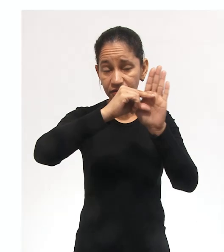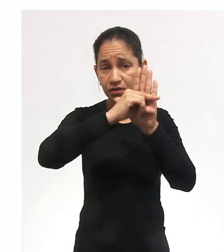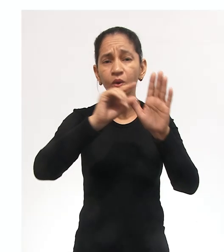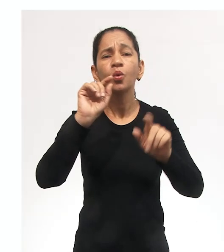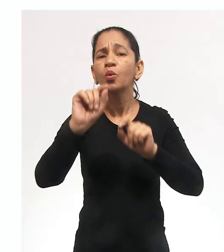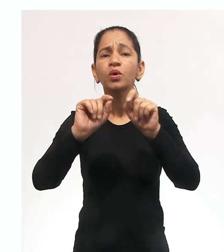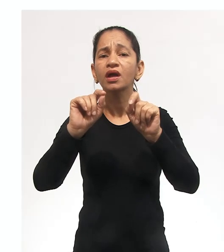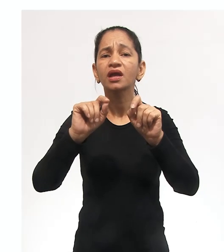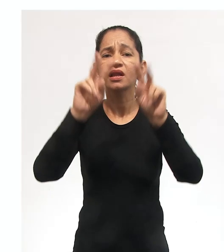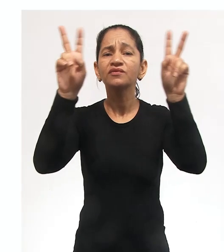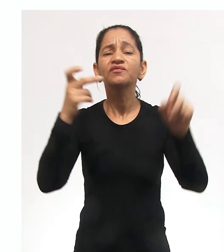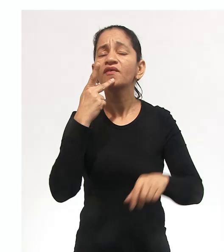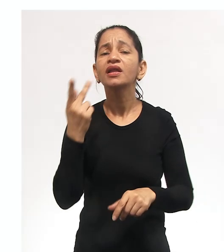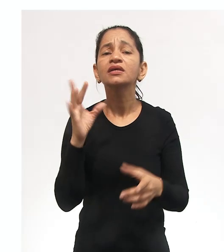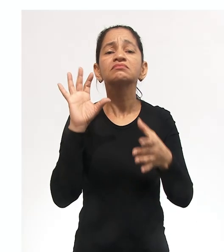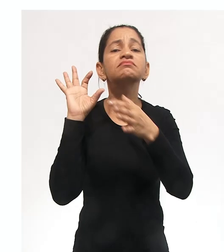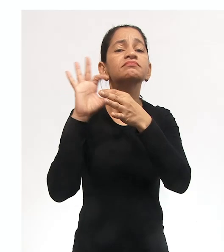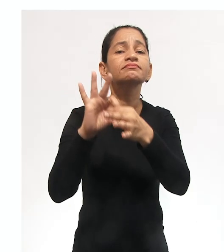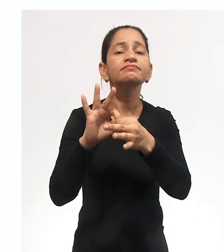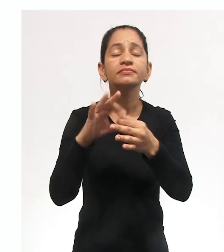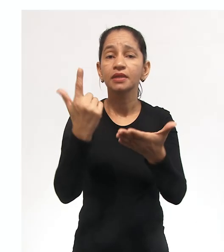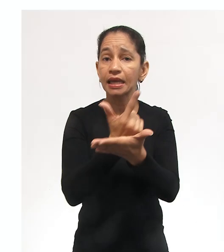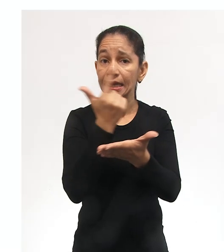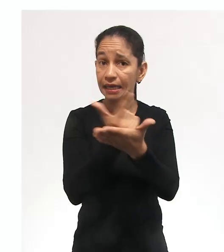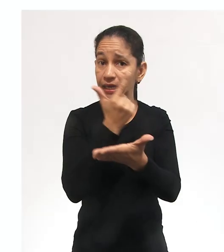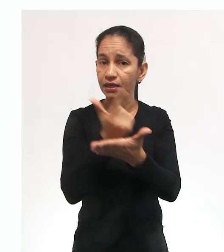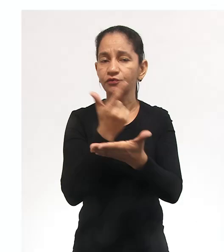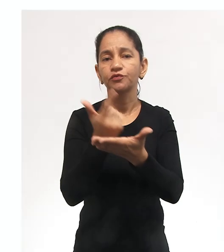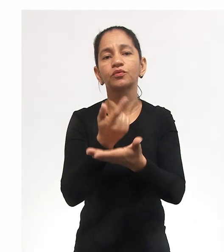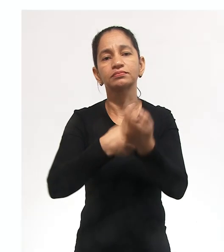trata o capítulo 19? Né? Do livro aqui, ó, de Direito